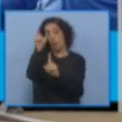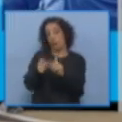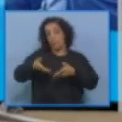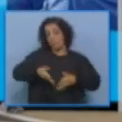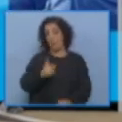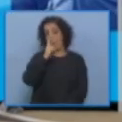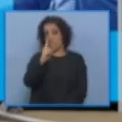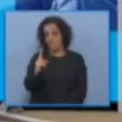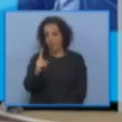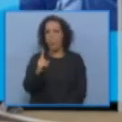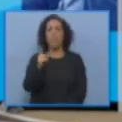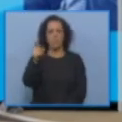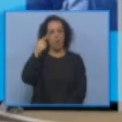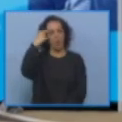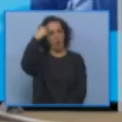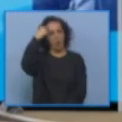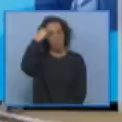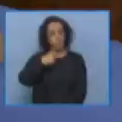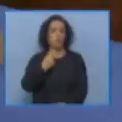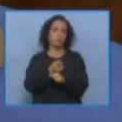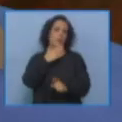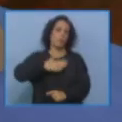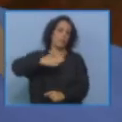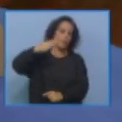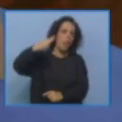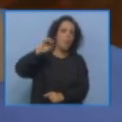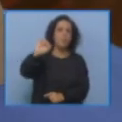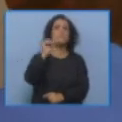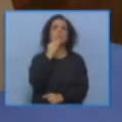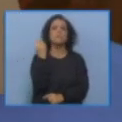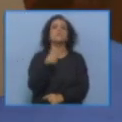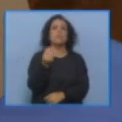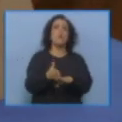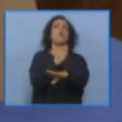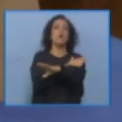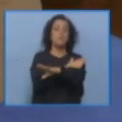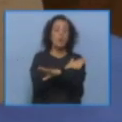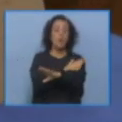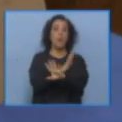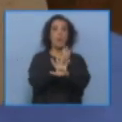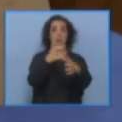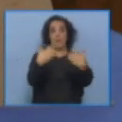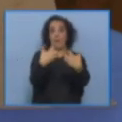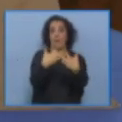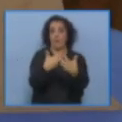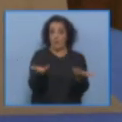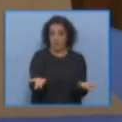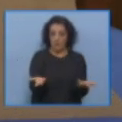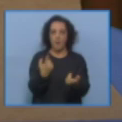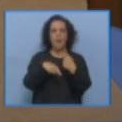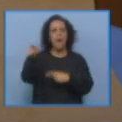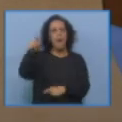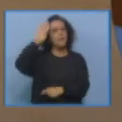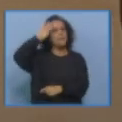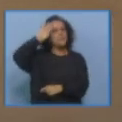tinha bastante bem claro, até pela sua idade e por ter vivido a sua juventude num contexto de guerra, ele tinha bem a noção